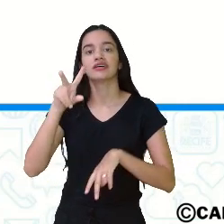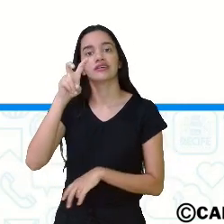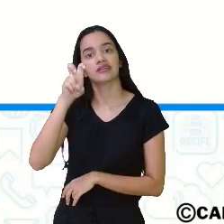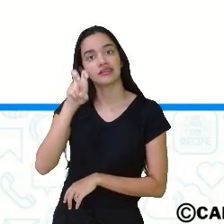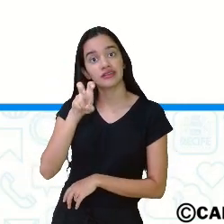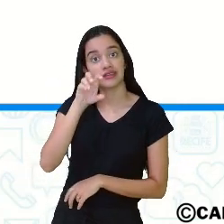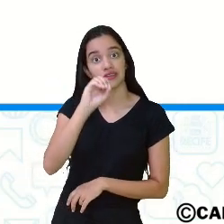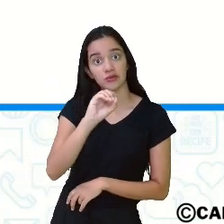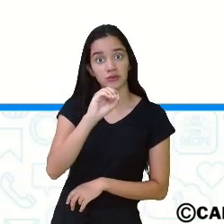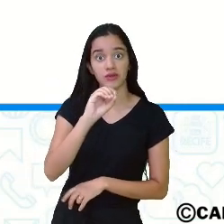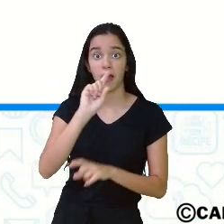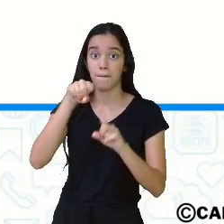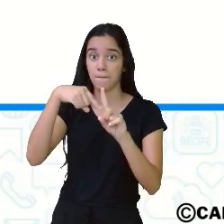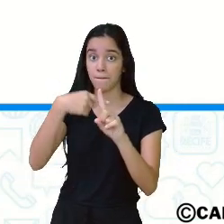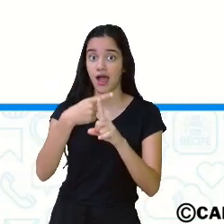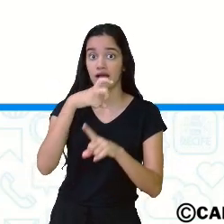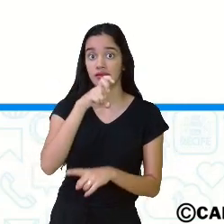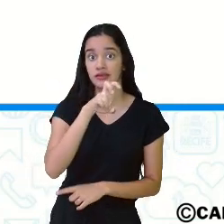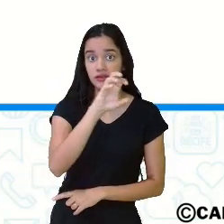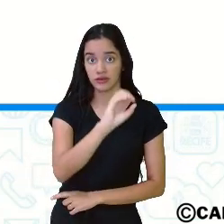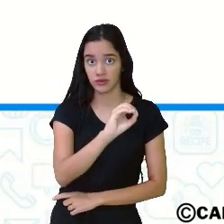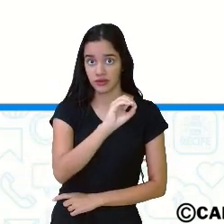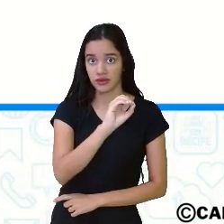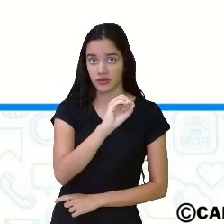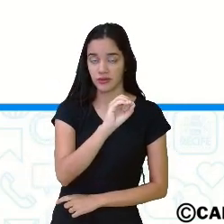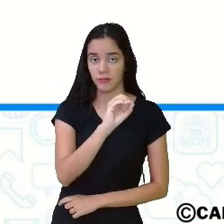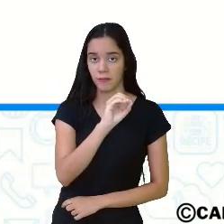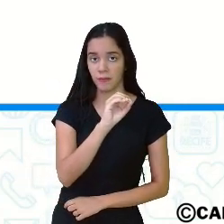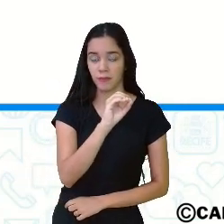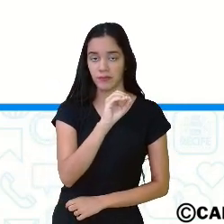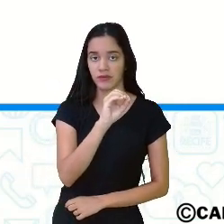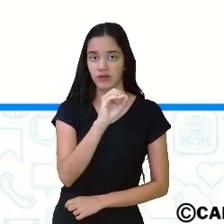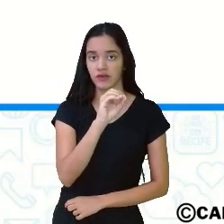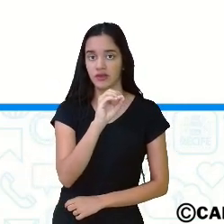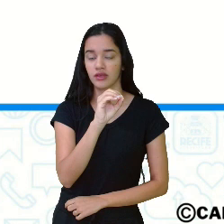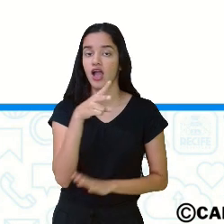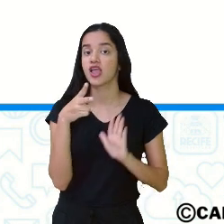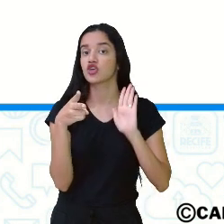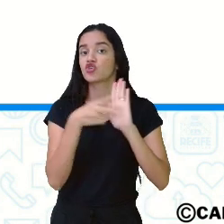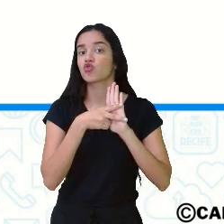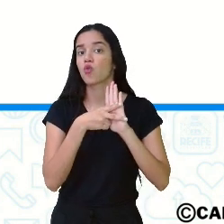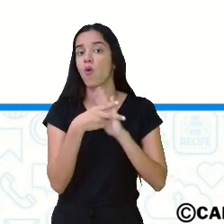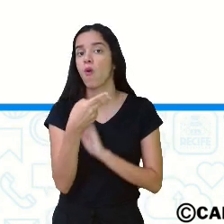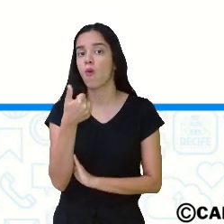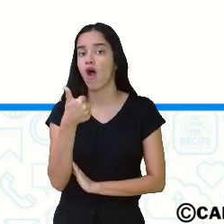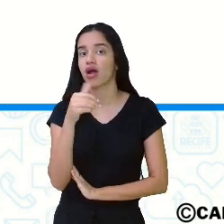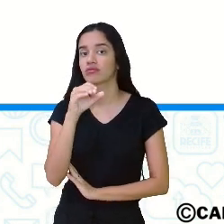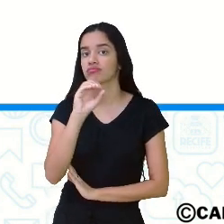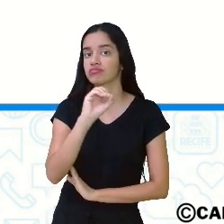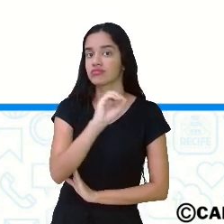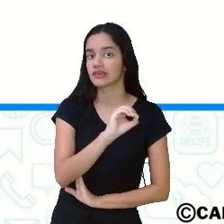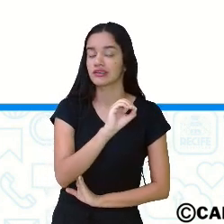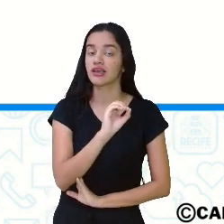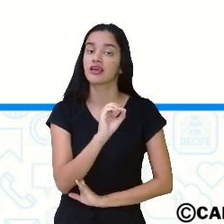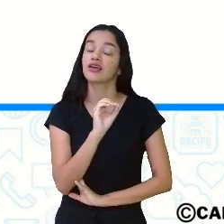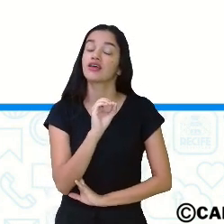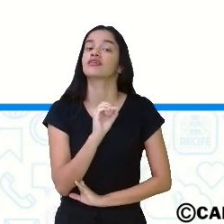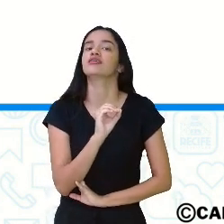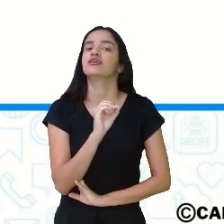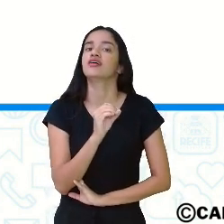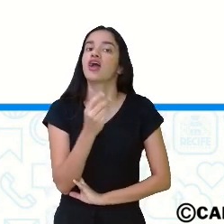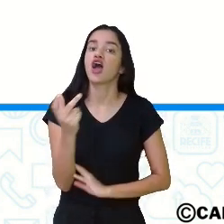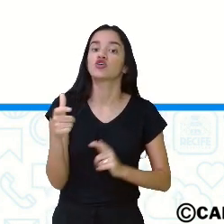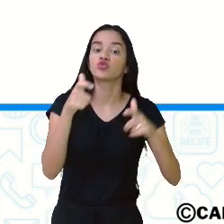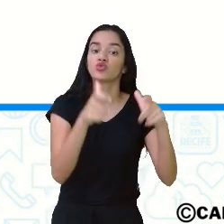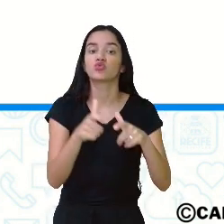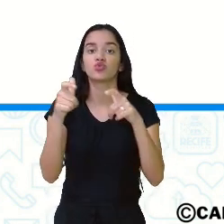50 mais 50, que é igual a 100. Então, olha aí, 50 e 50, as